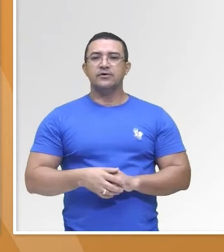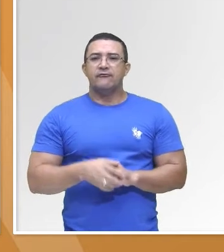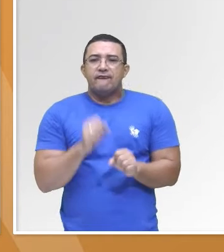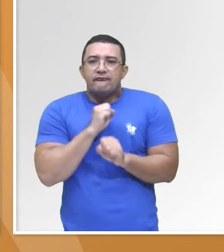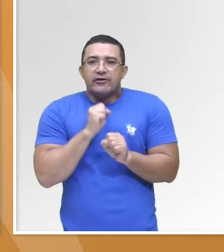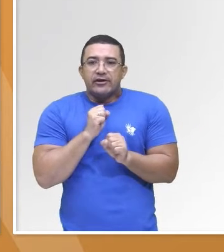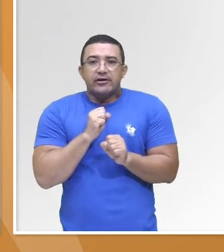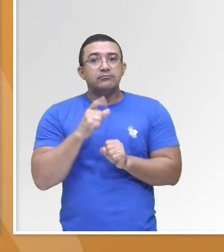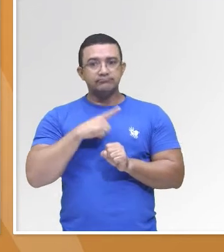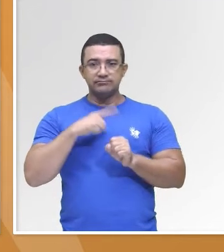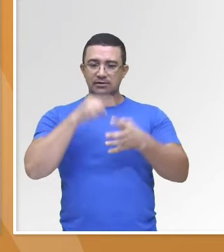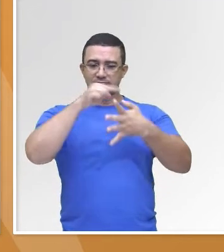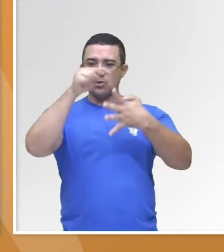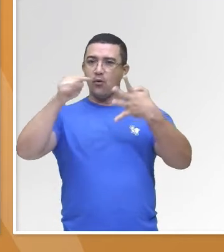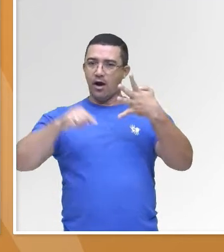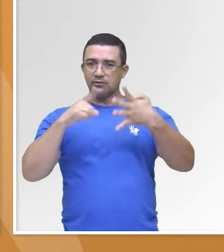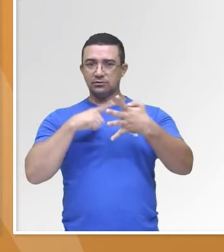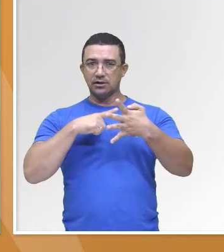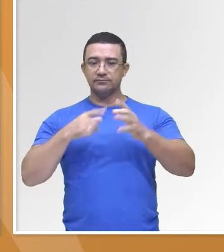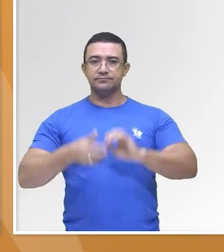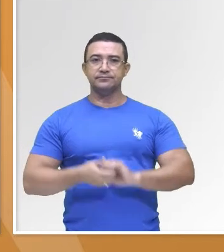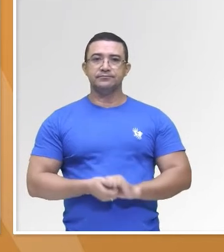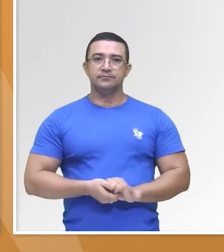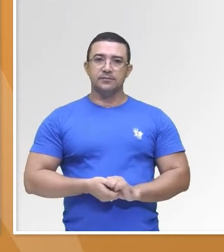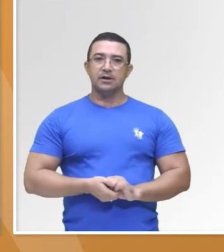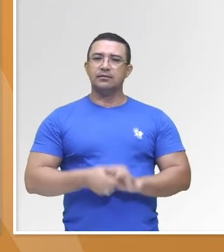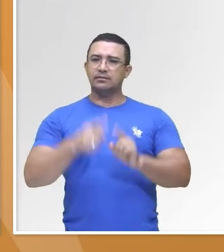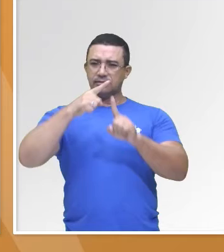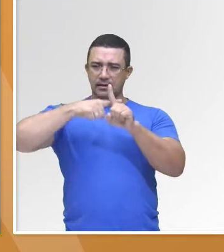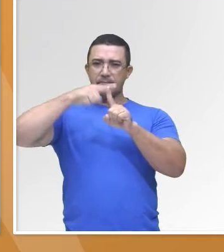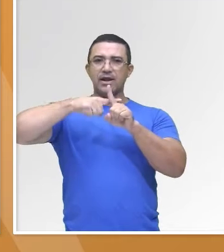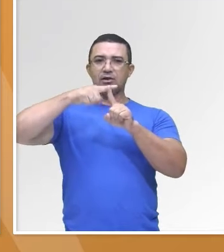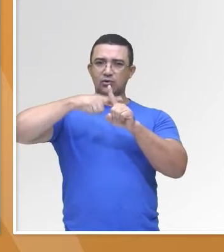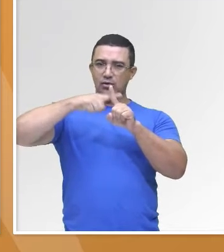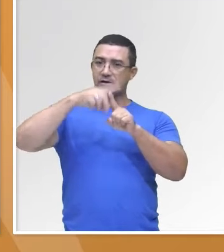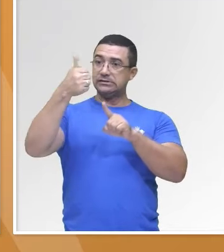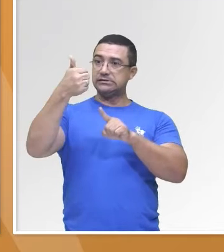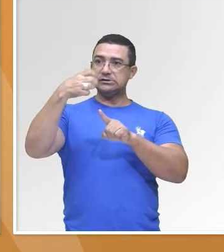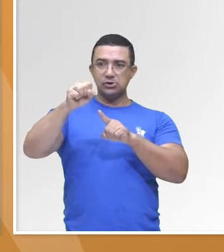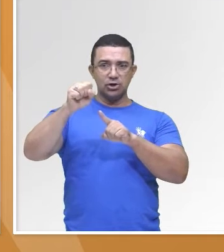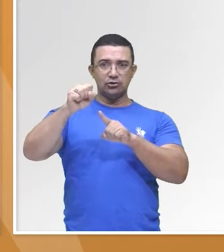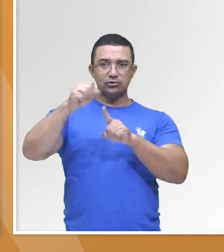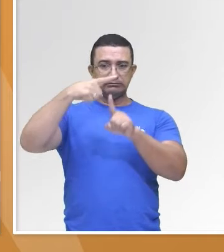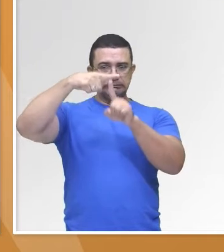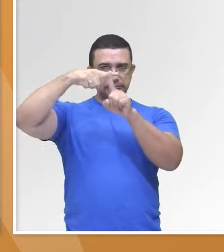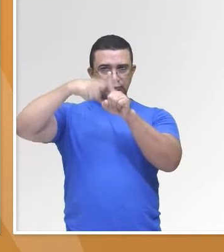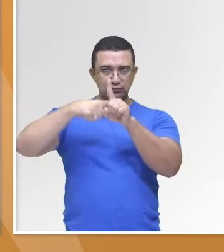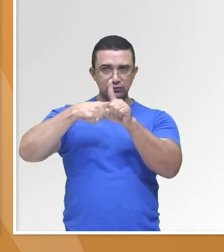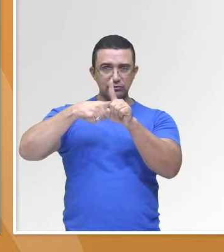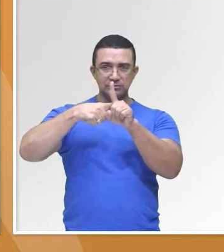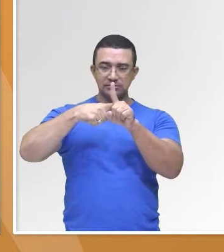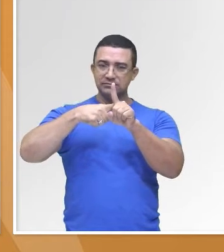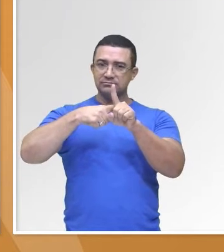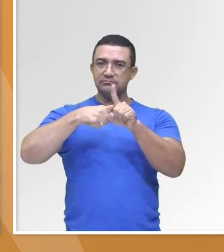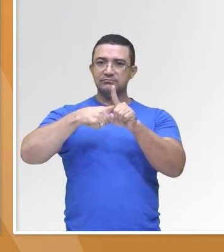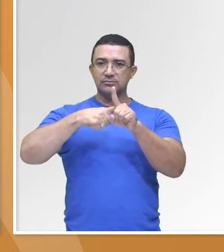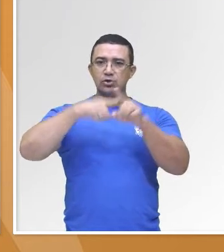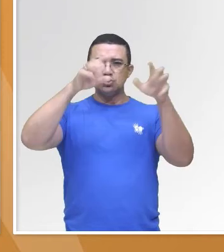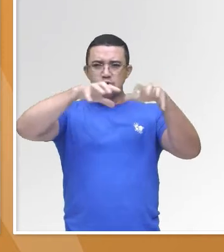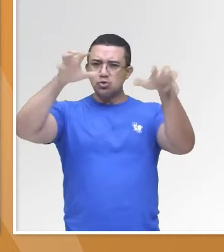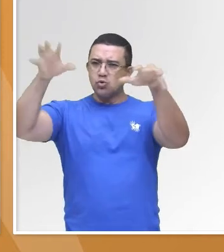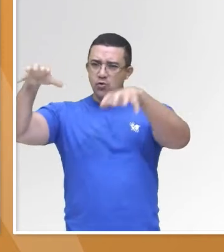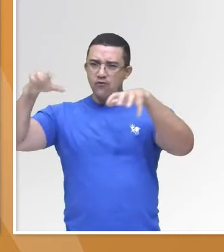inferiores a 18 graus Celsius. As chuvas são bem